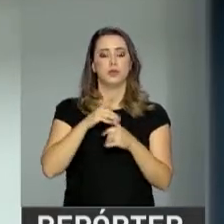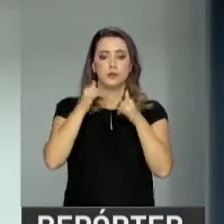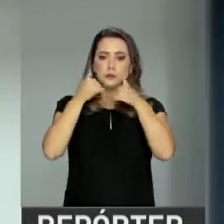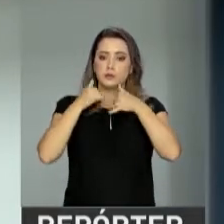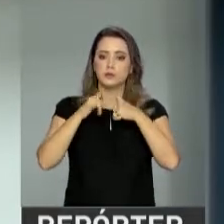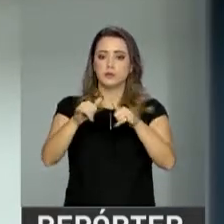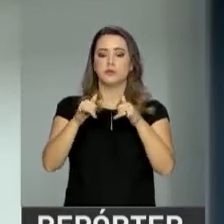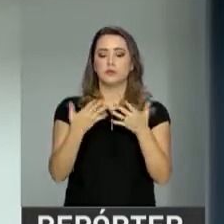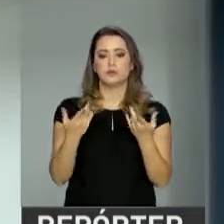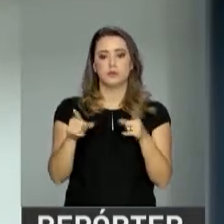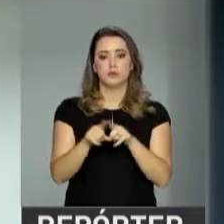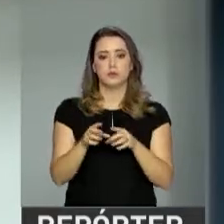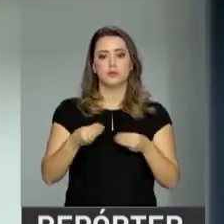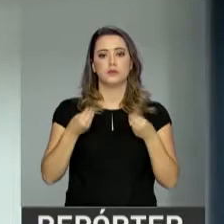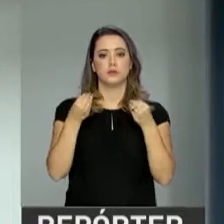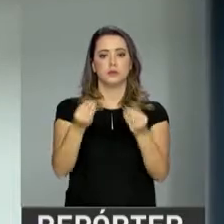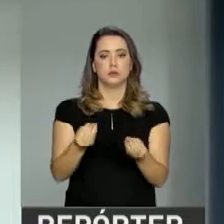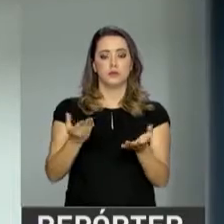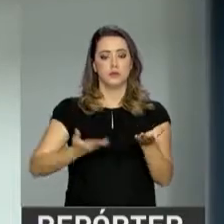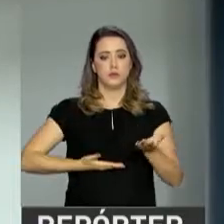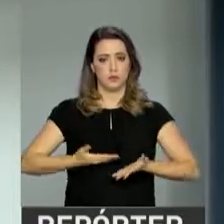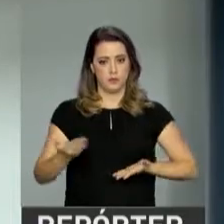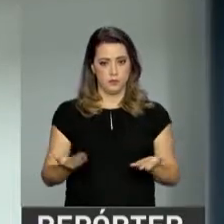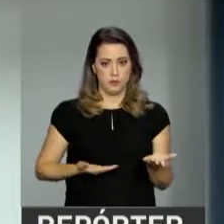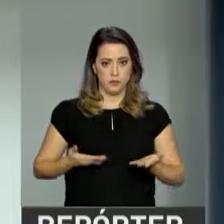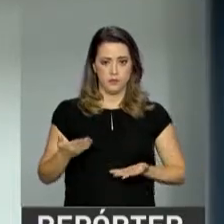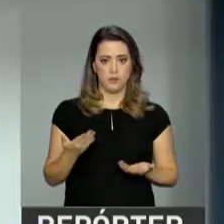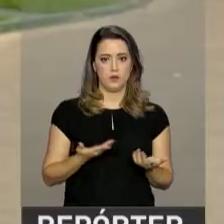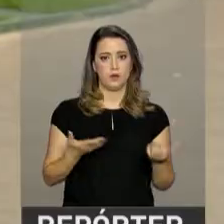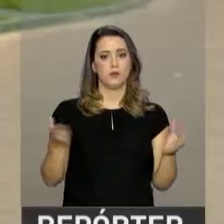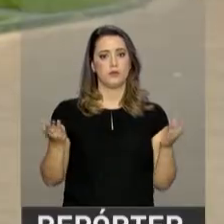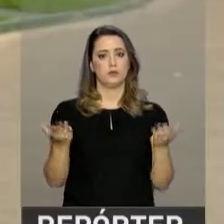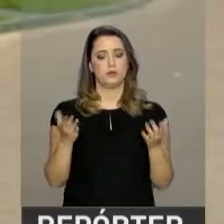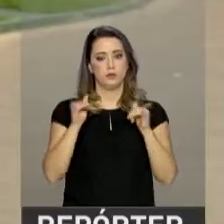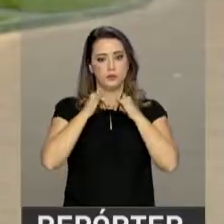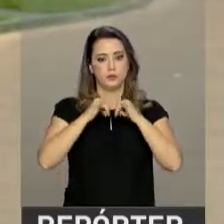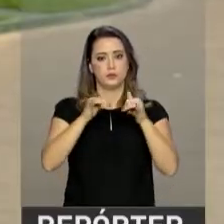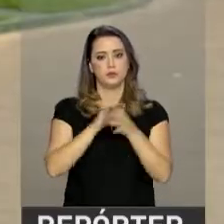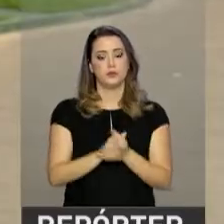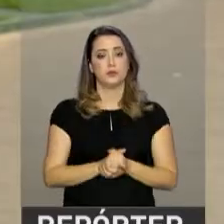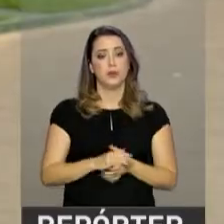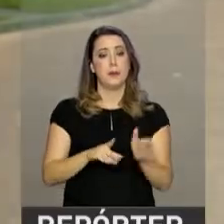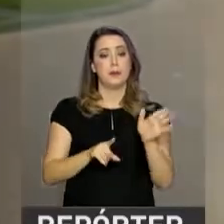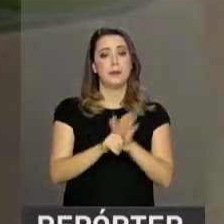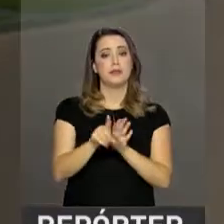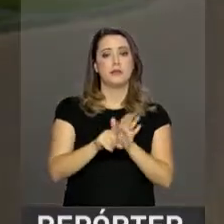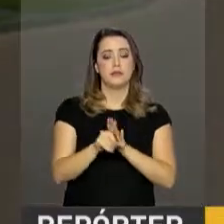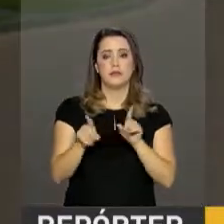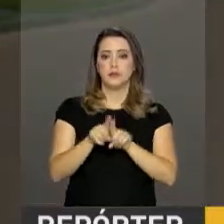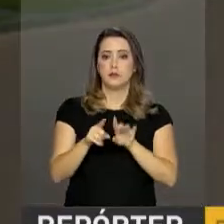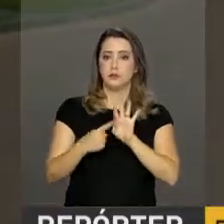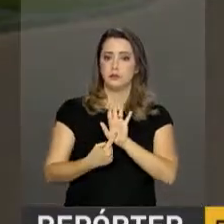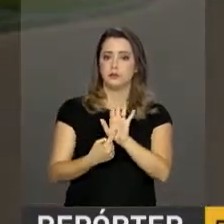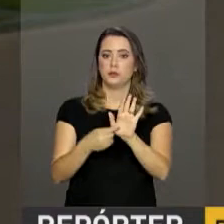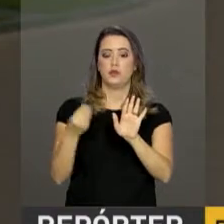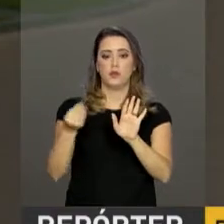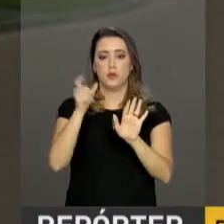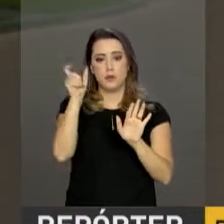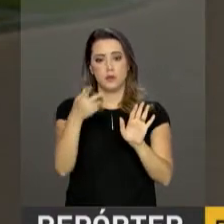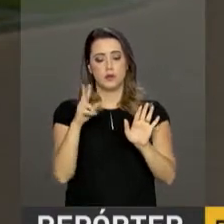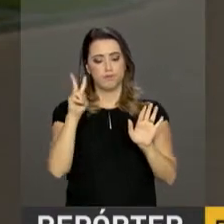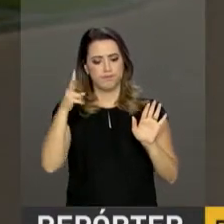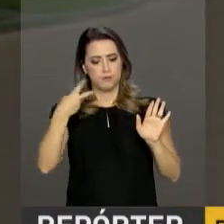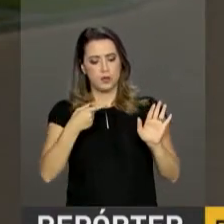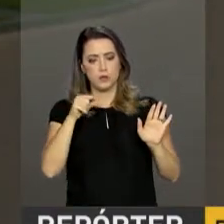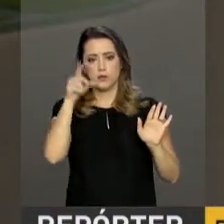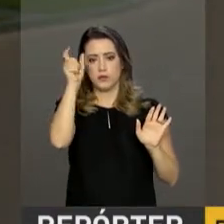elétrica. Fornecida pelo serviço, né, da rede geral. A pesquisa também mostra como o brasileiro se vê. As pessoas que